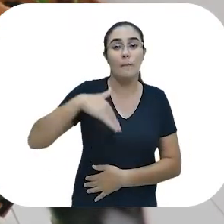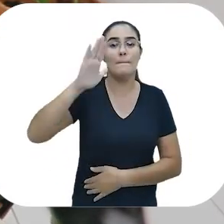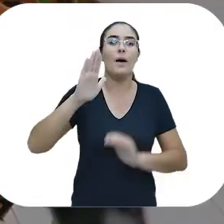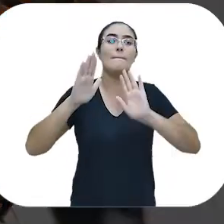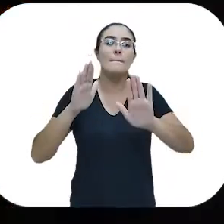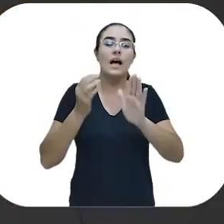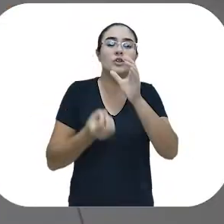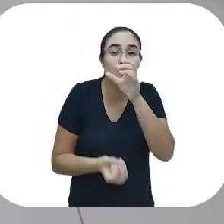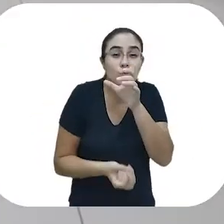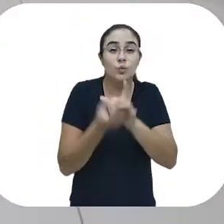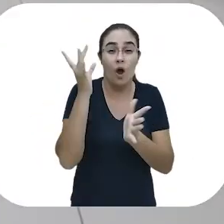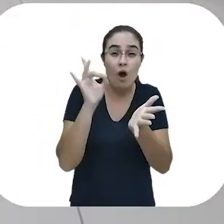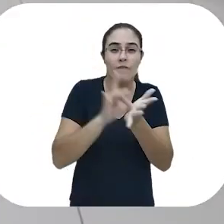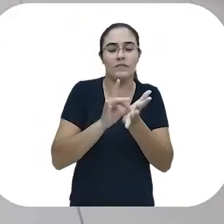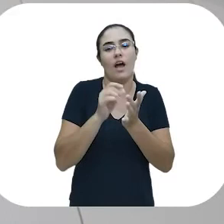infância.